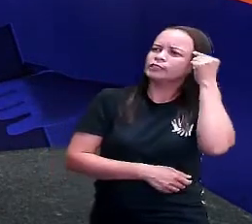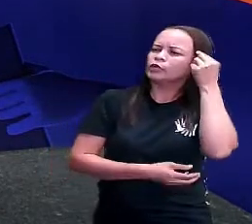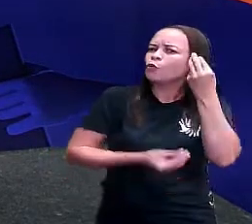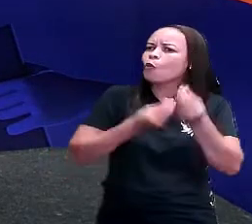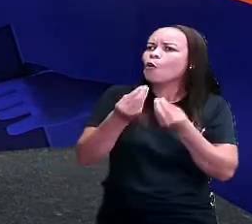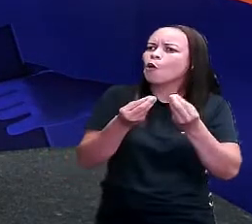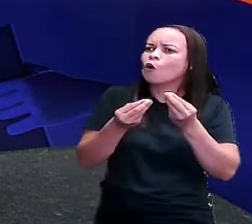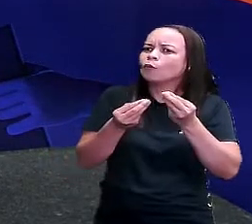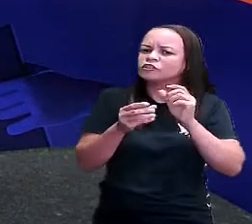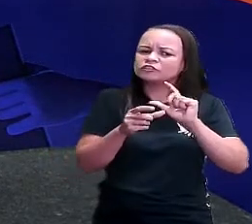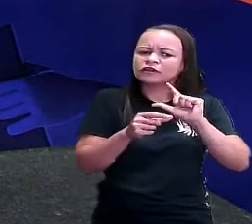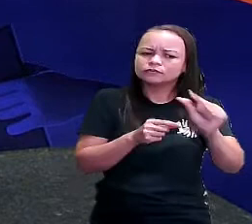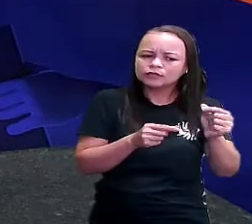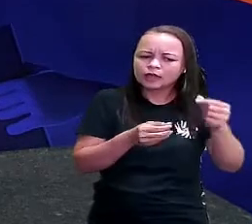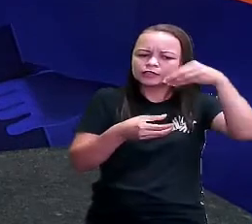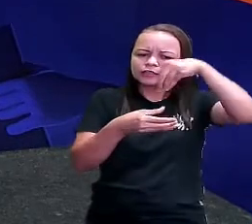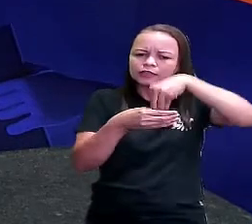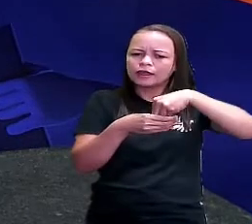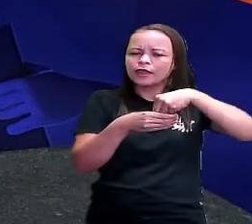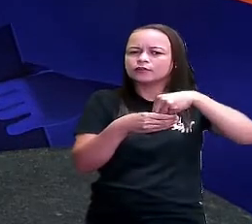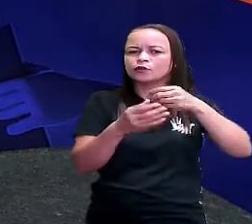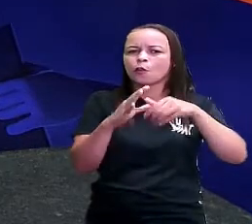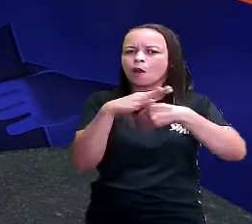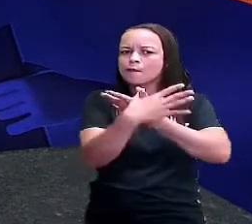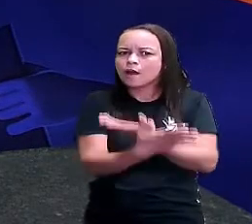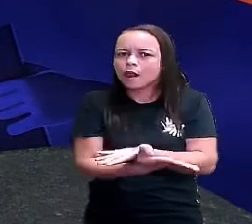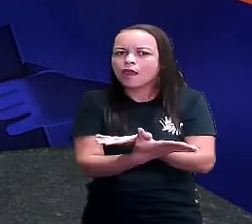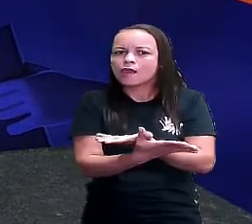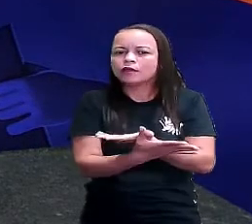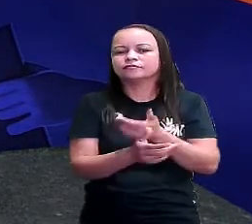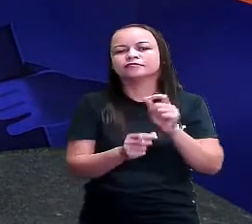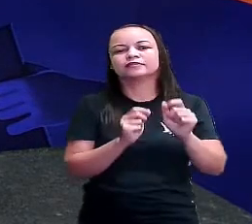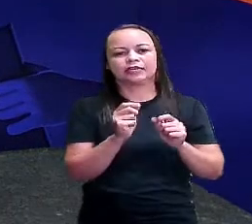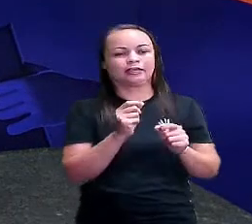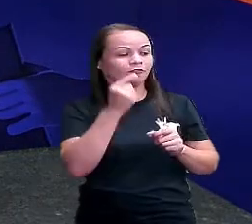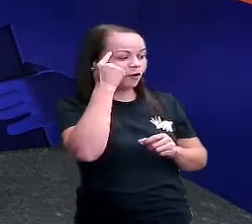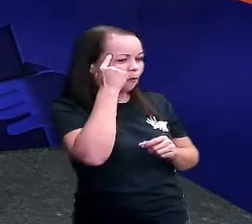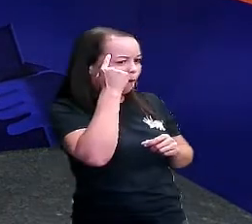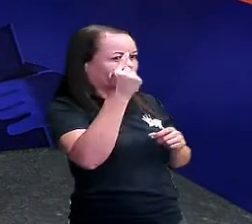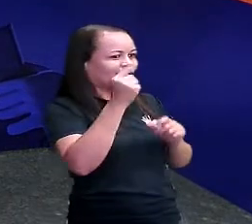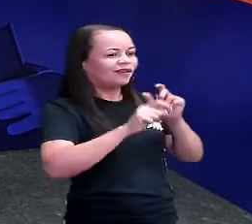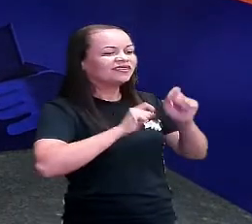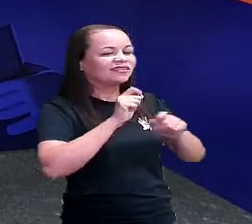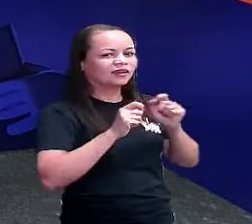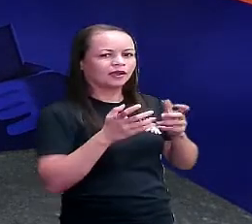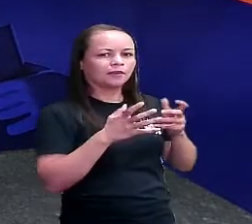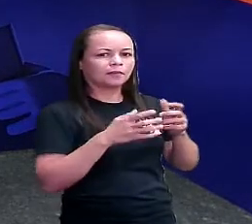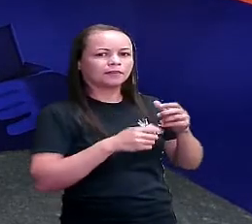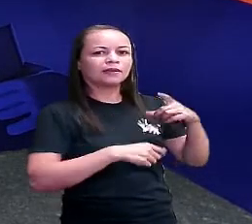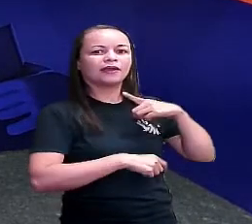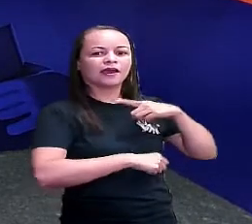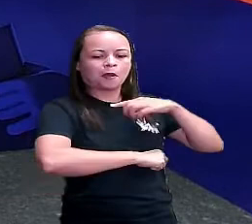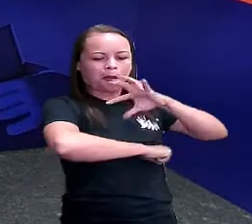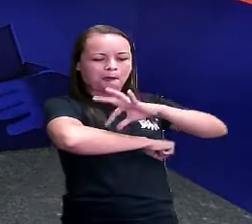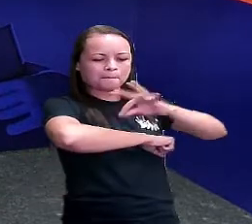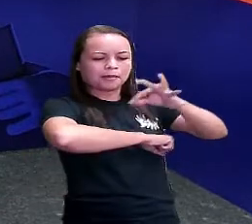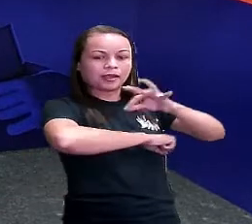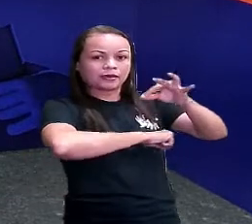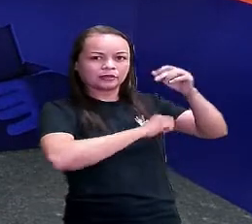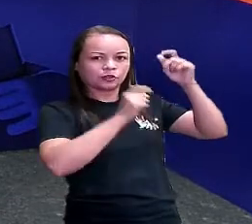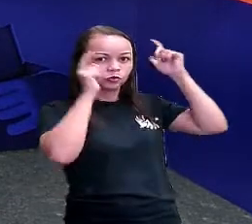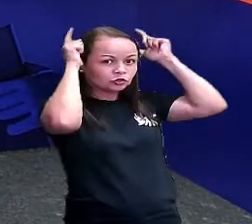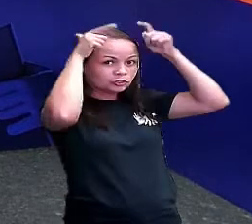de dentro da boca da baleia. E aí eles tiveram uma ótima ideia. Pegaram a pena que tinha no chapéu do Pinóquio